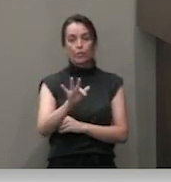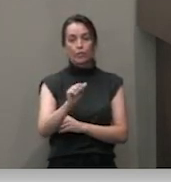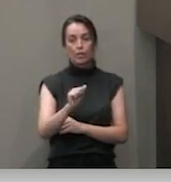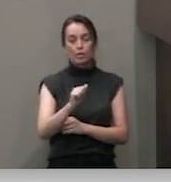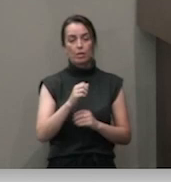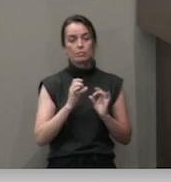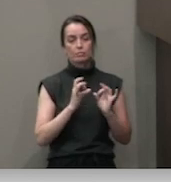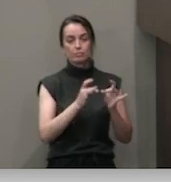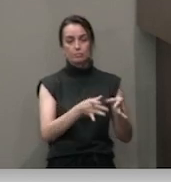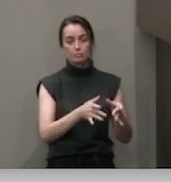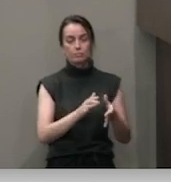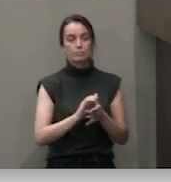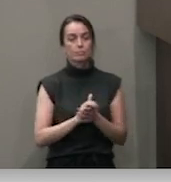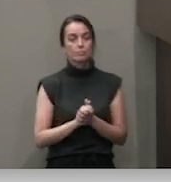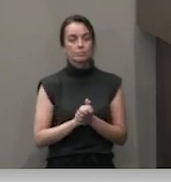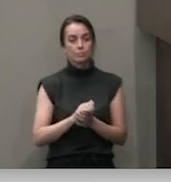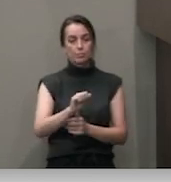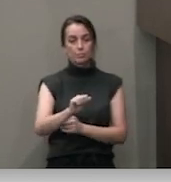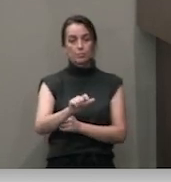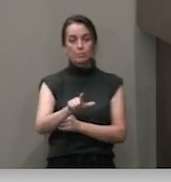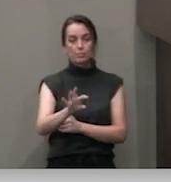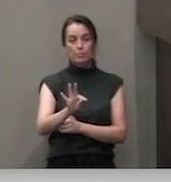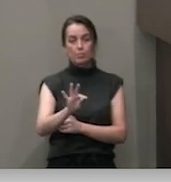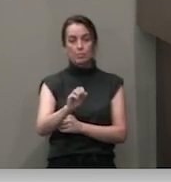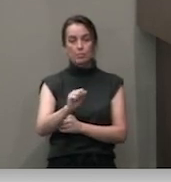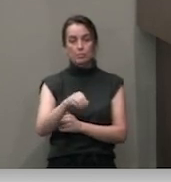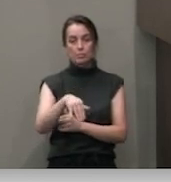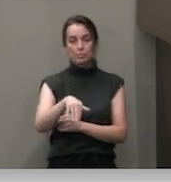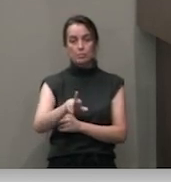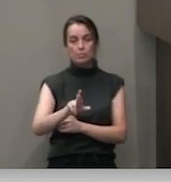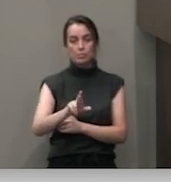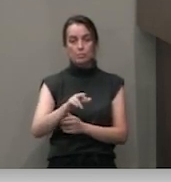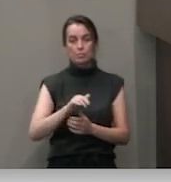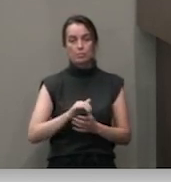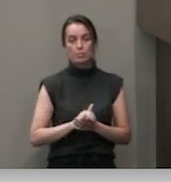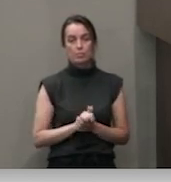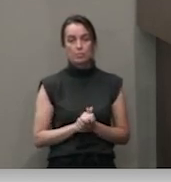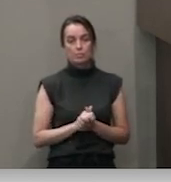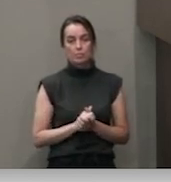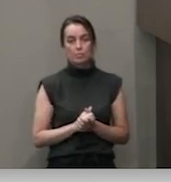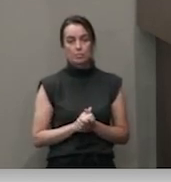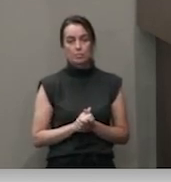declina Vereador Altamir da Silva dos